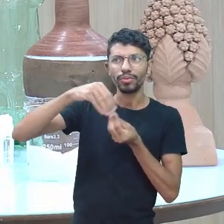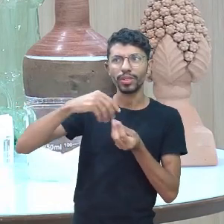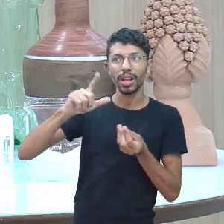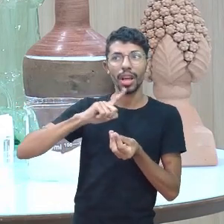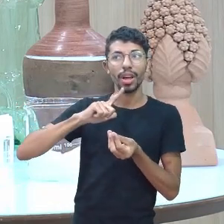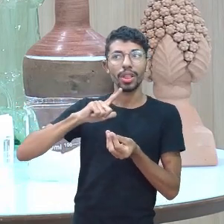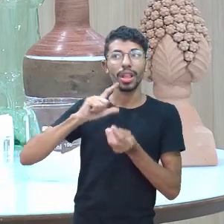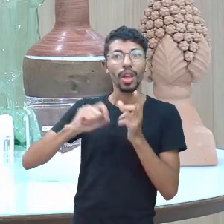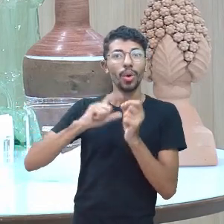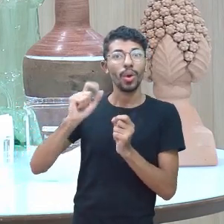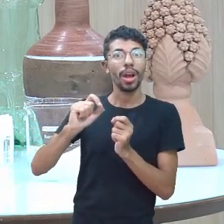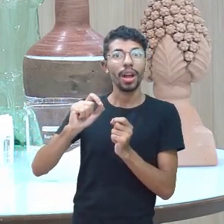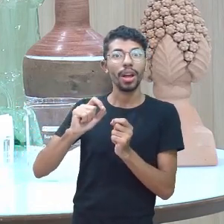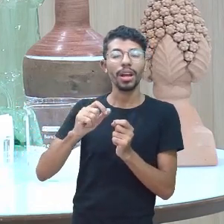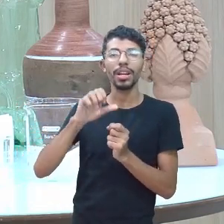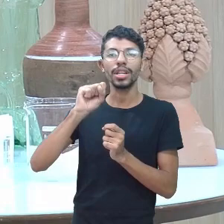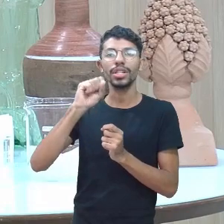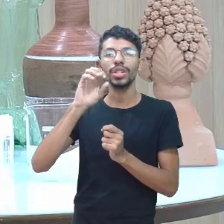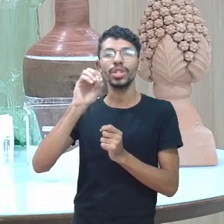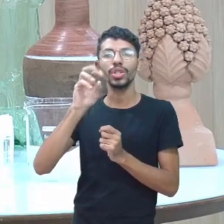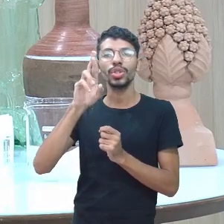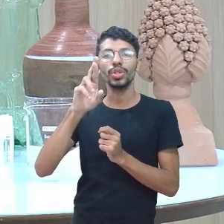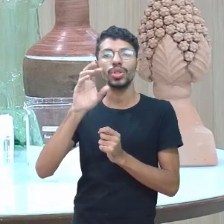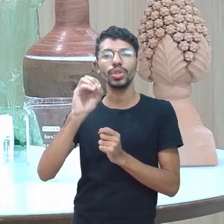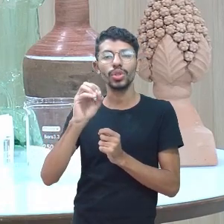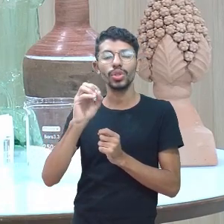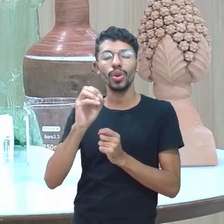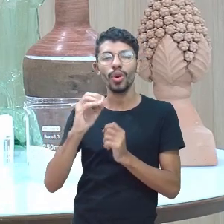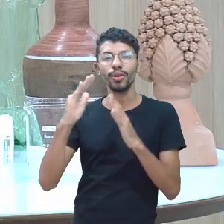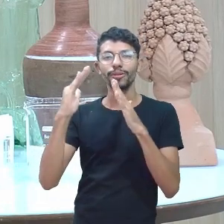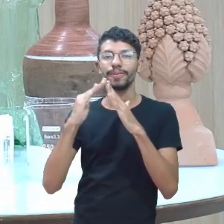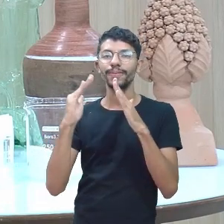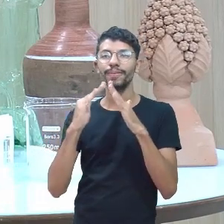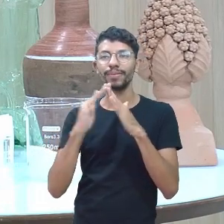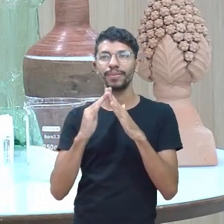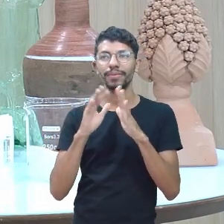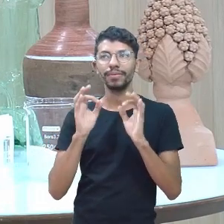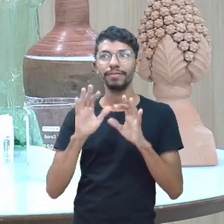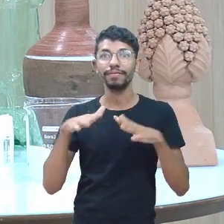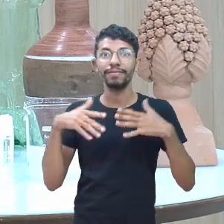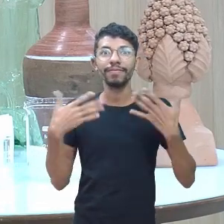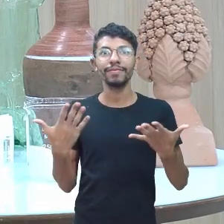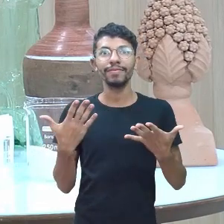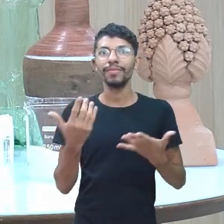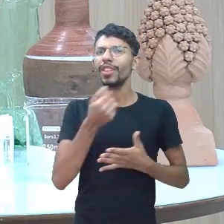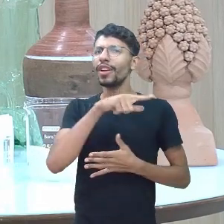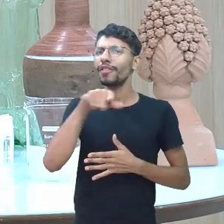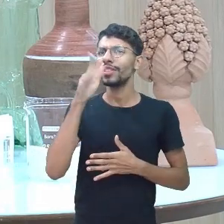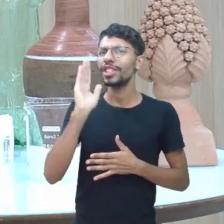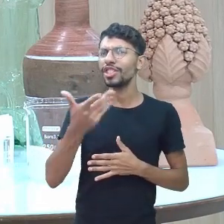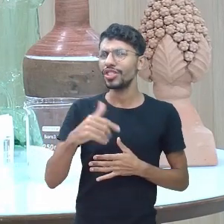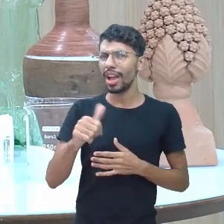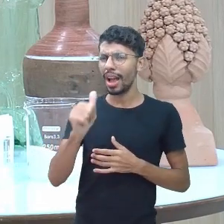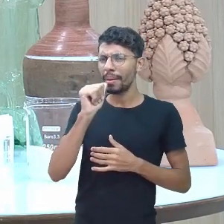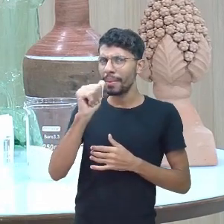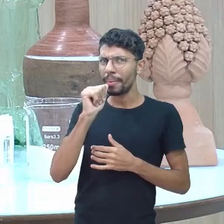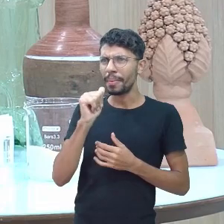soro caseiro. Eu tenho o soro caseiro. E aí, pessoal? Vocês já tomaram soro